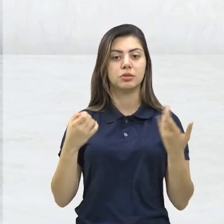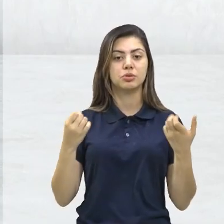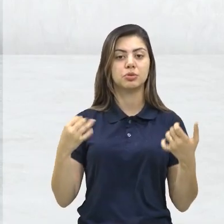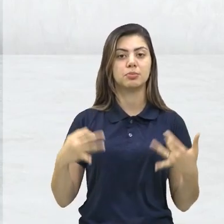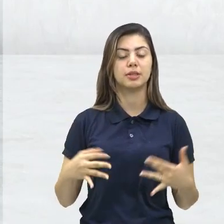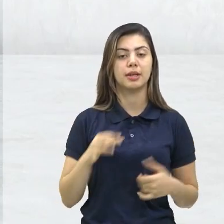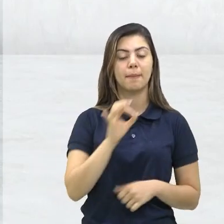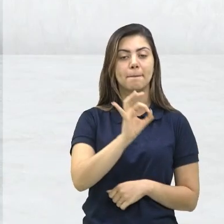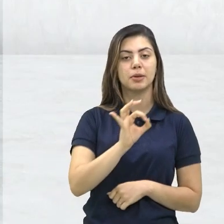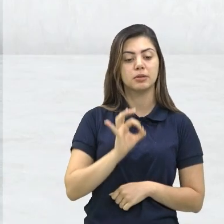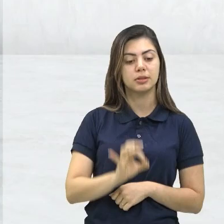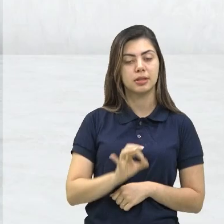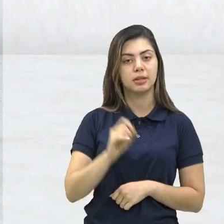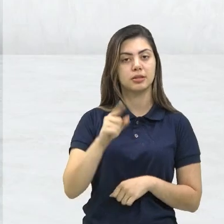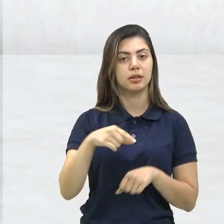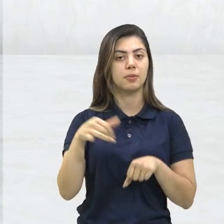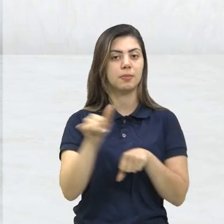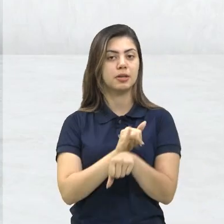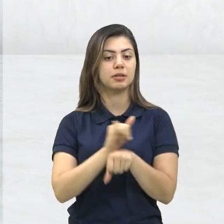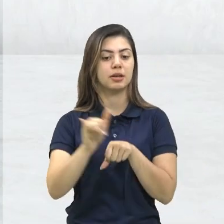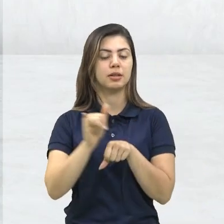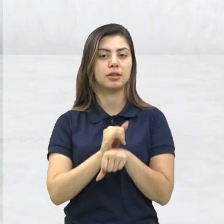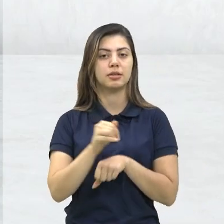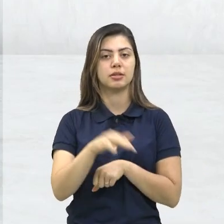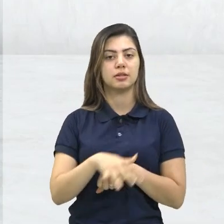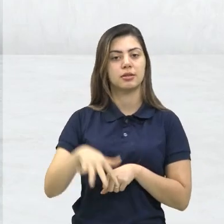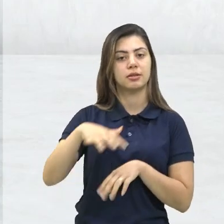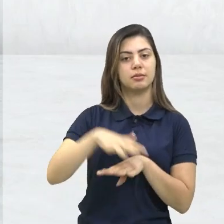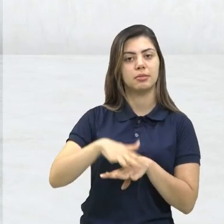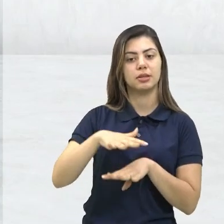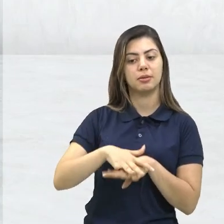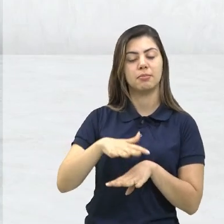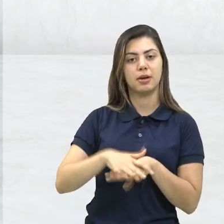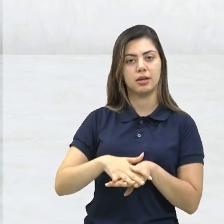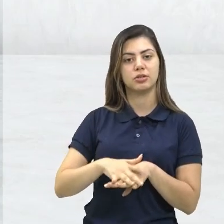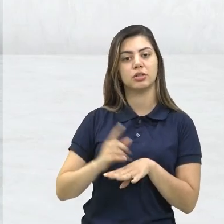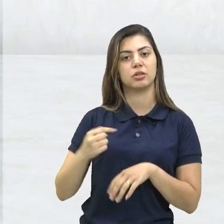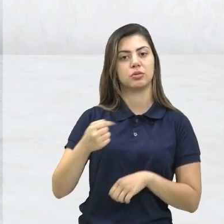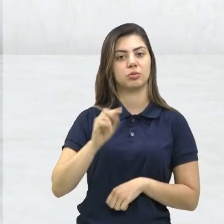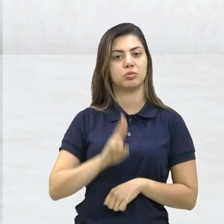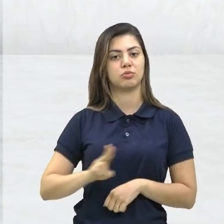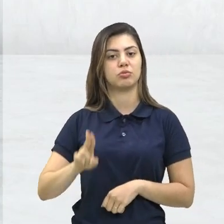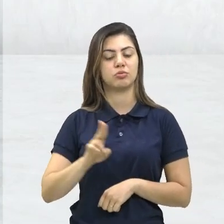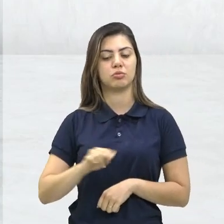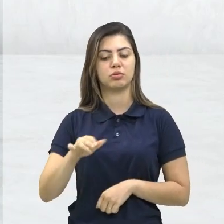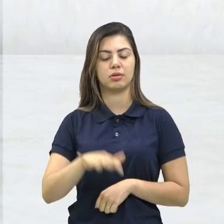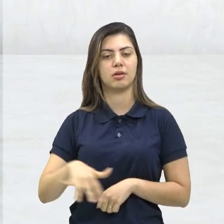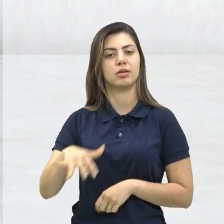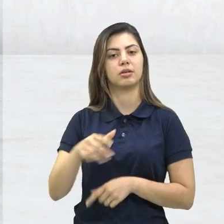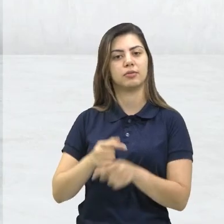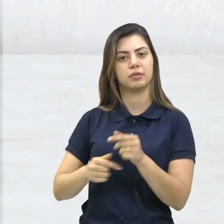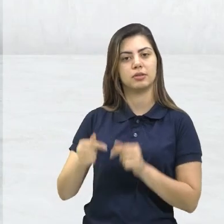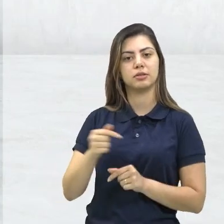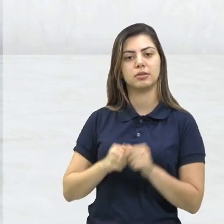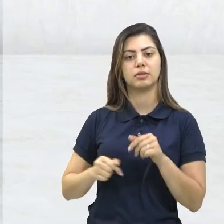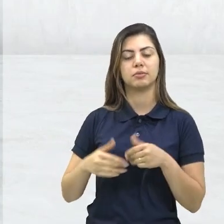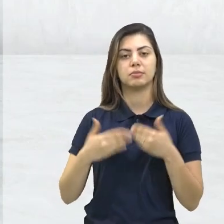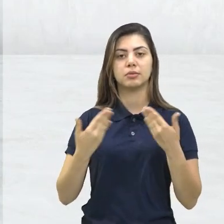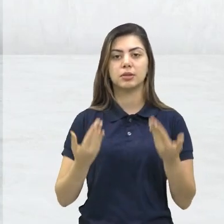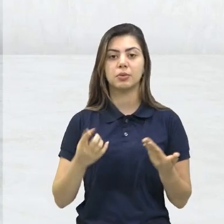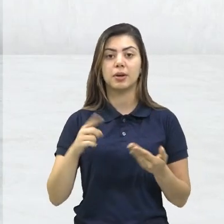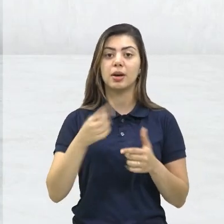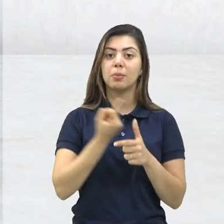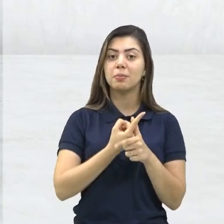ela é uma ferramenta matemática bastante utilizada no mercado financeiro, tá legal? Ela representa uma parte da divisão de uma